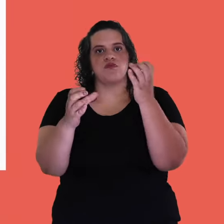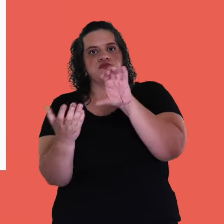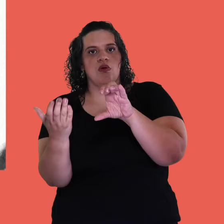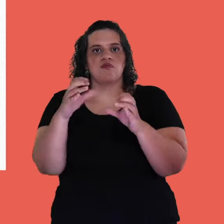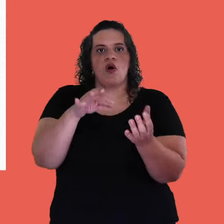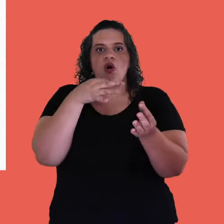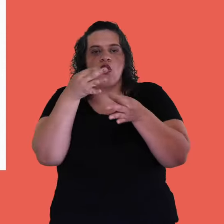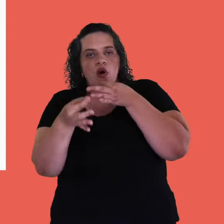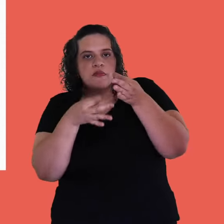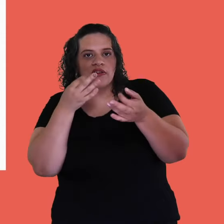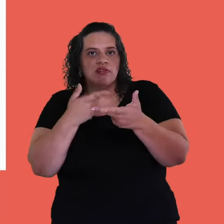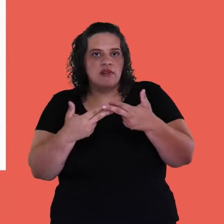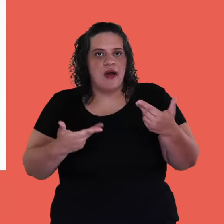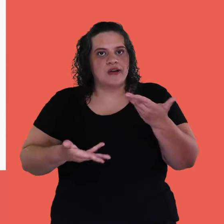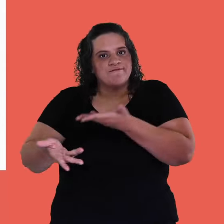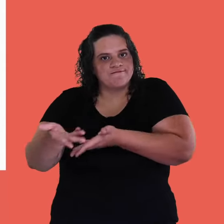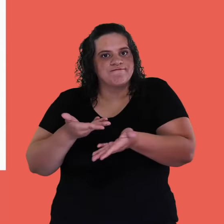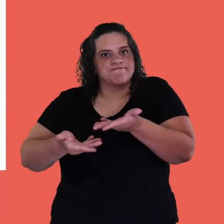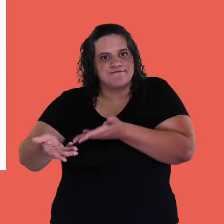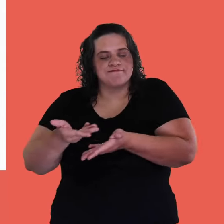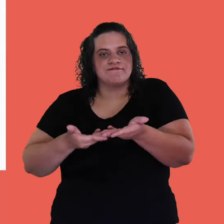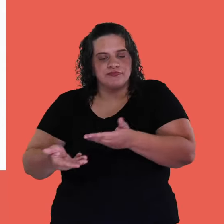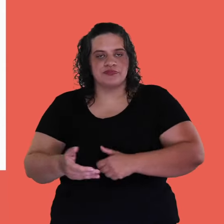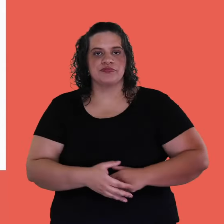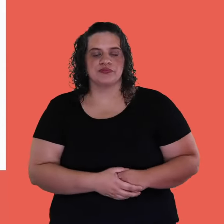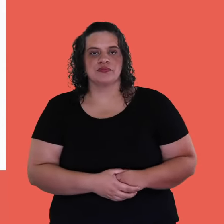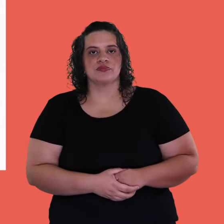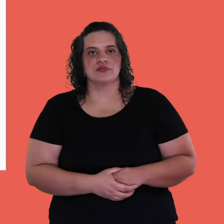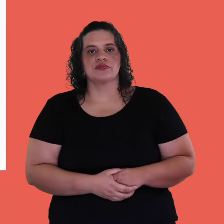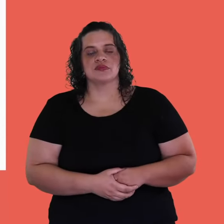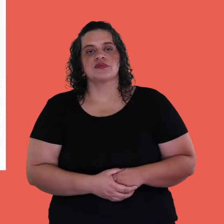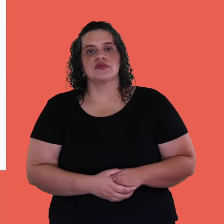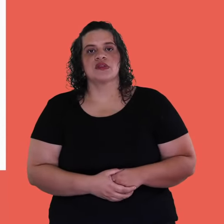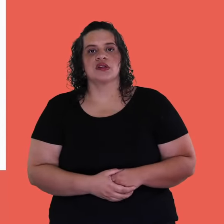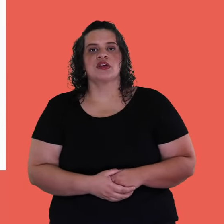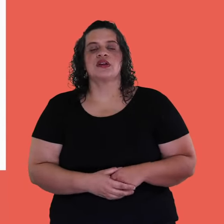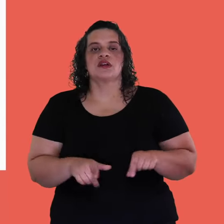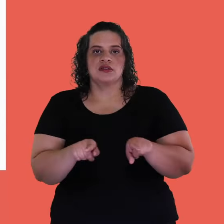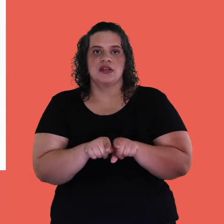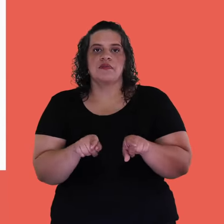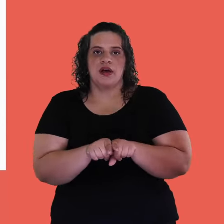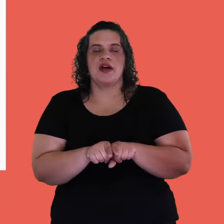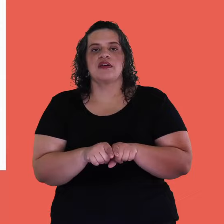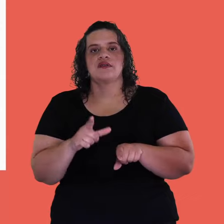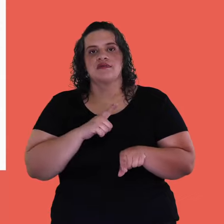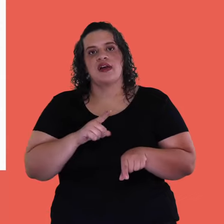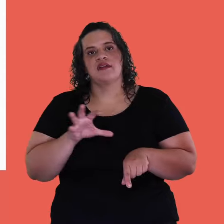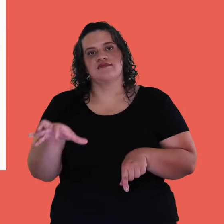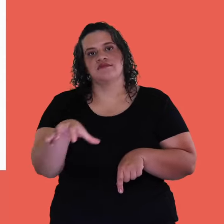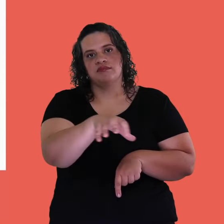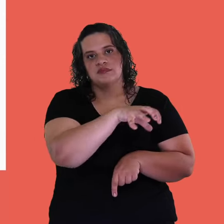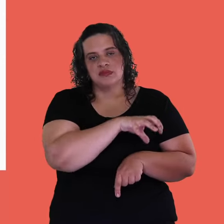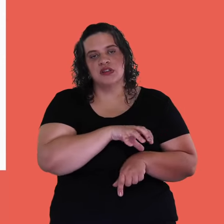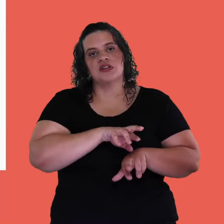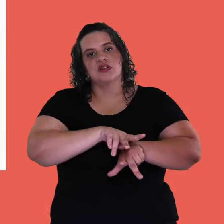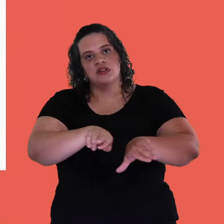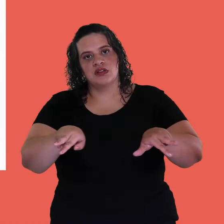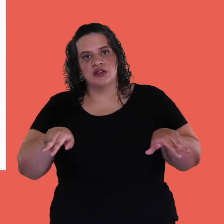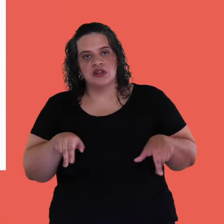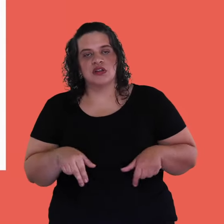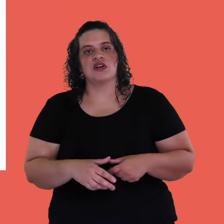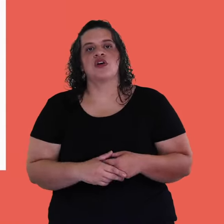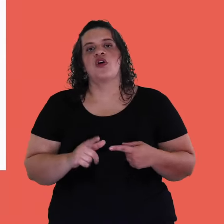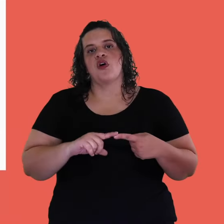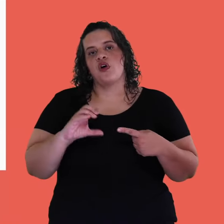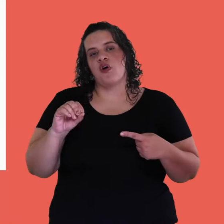as postagens, mas respondendo comentários. E eu pude dividir isso que eu sei em instituições como Coalizão